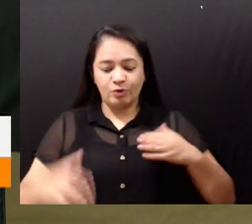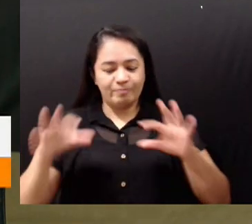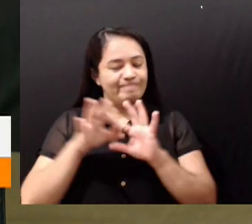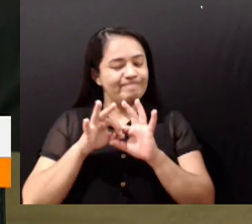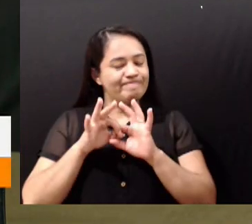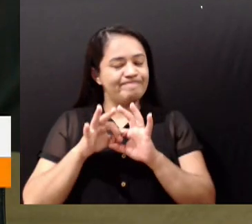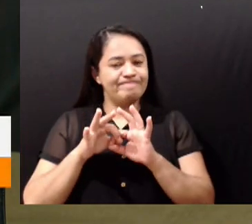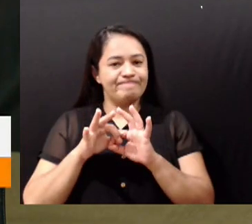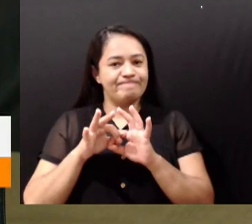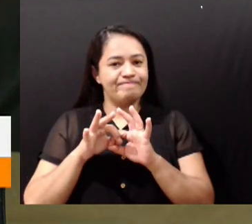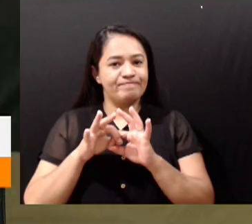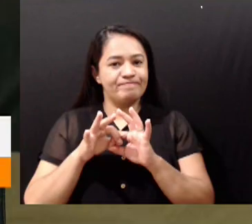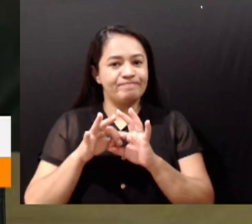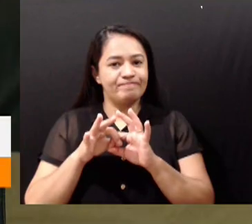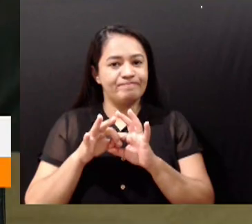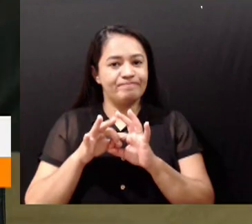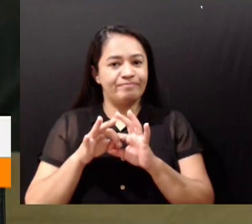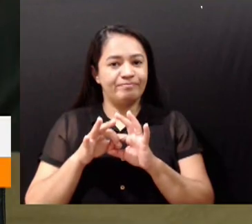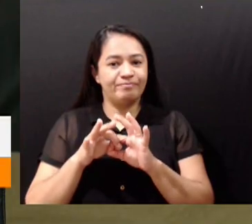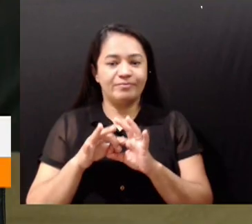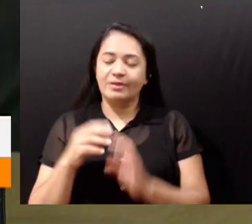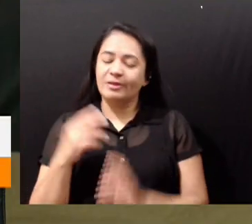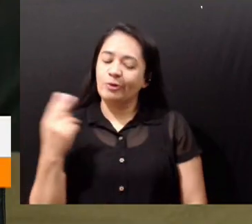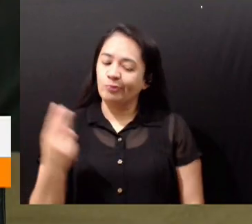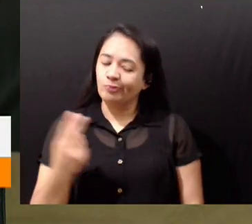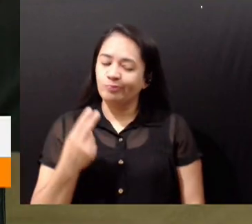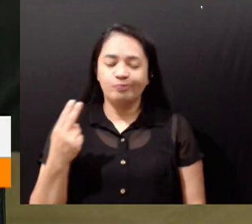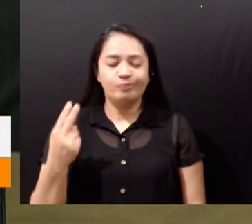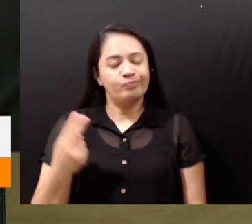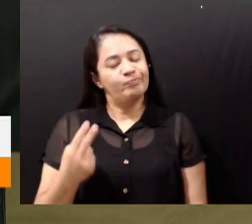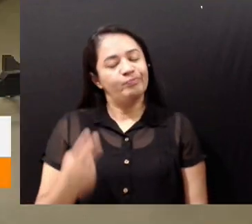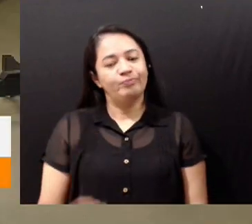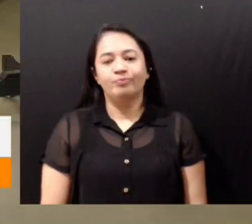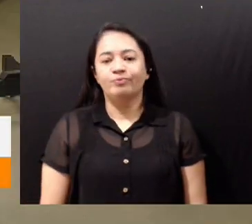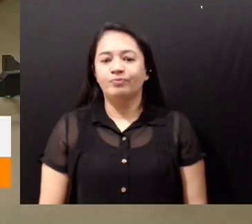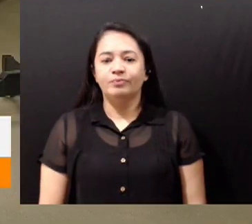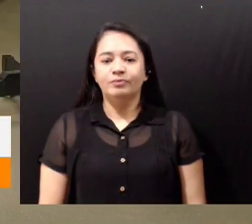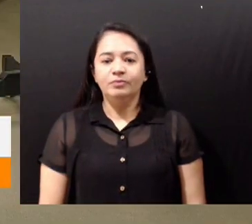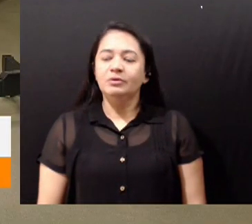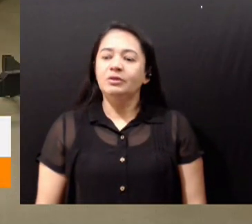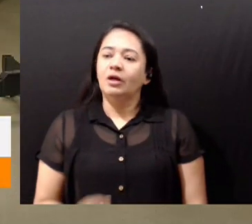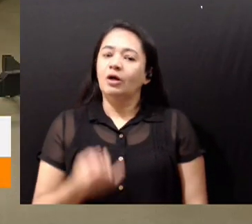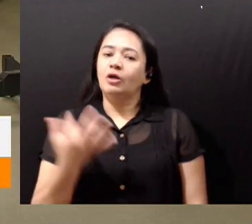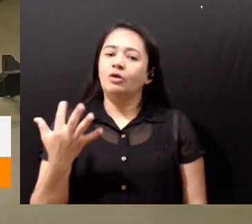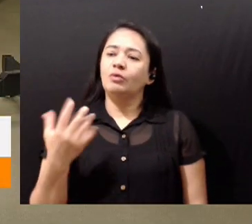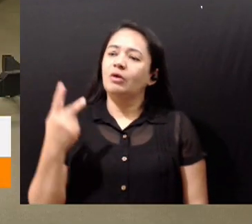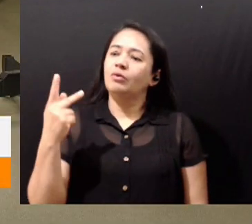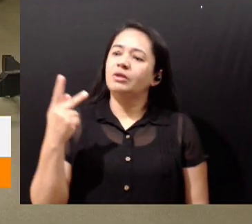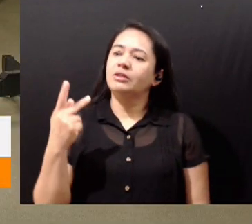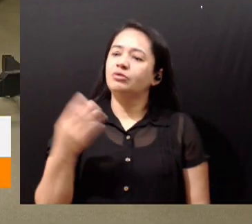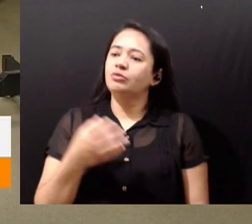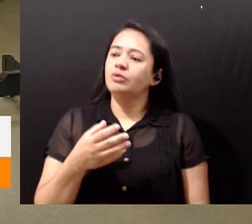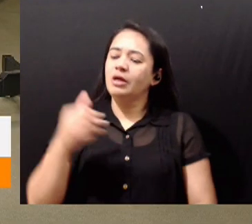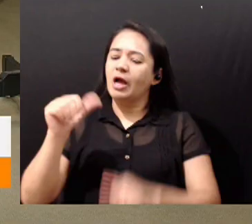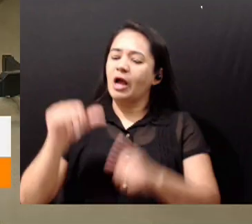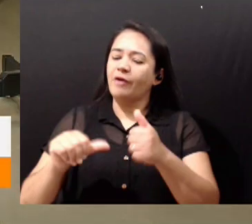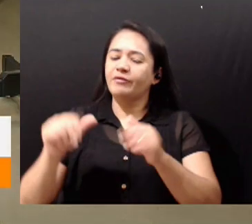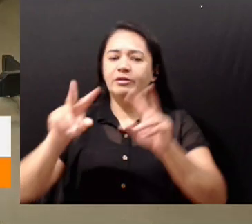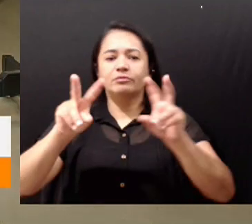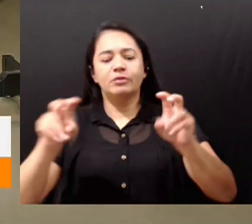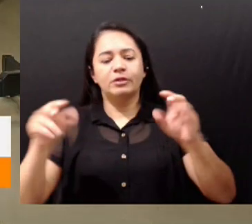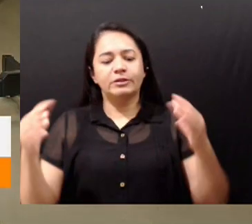infelizmente, pode não funcionar, né? Qual que é a avaliação, doutora, que você faz sobre esse alinhamento para a